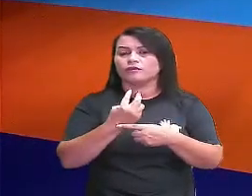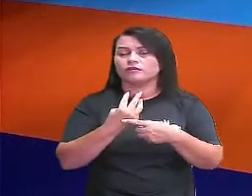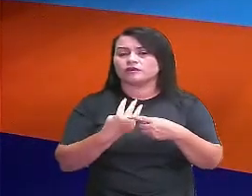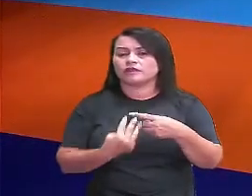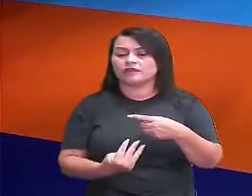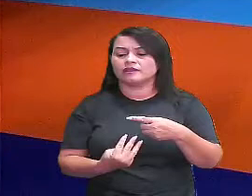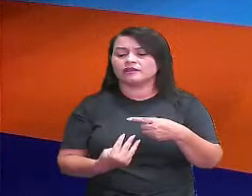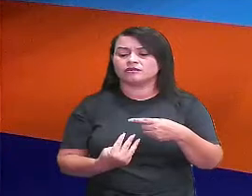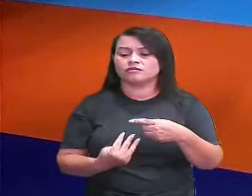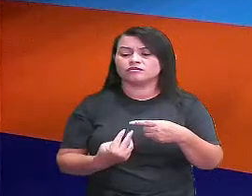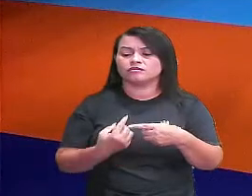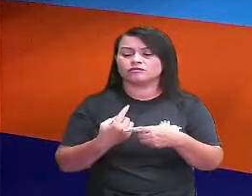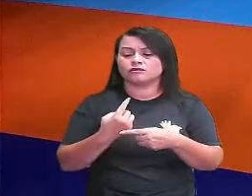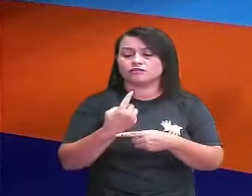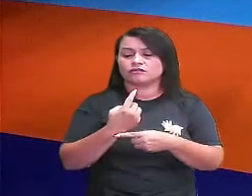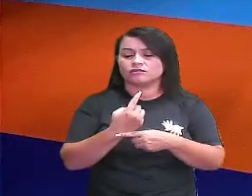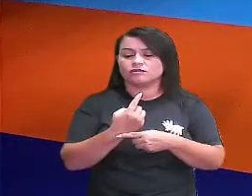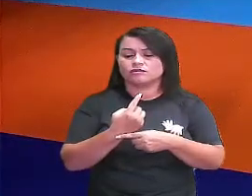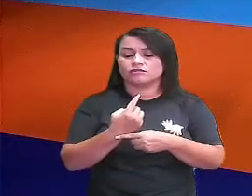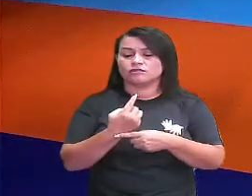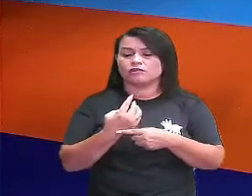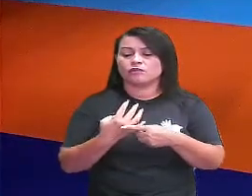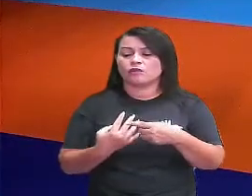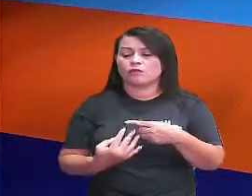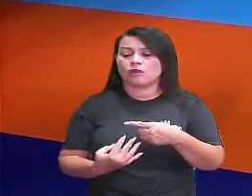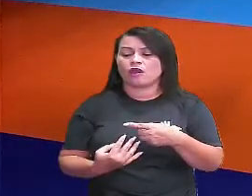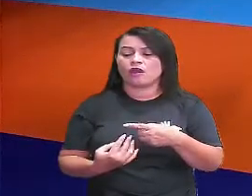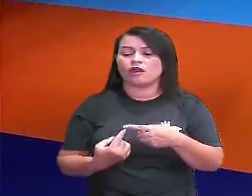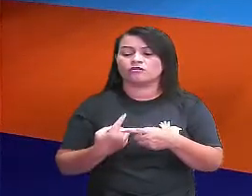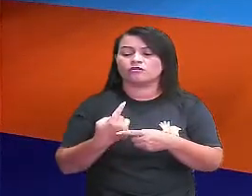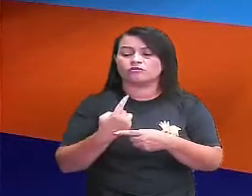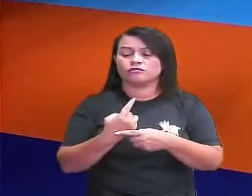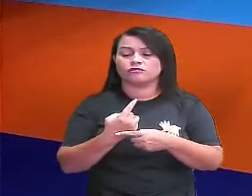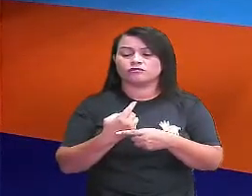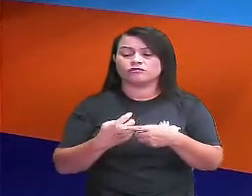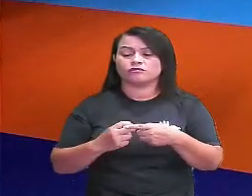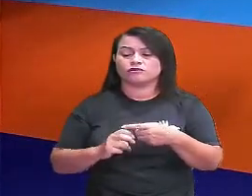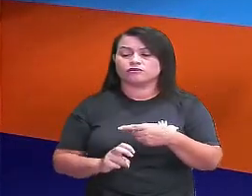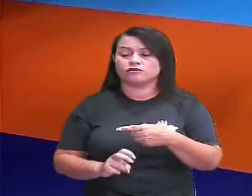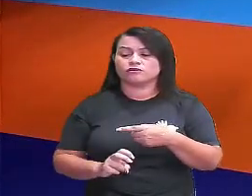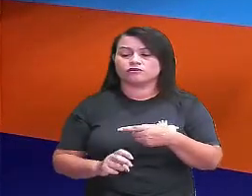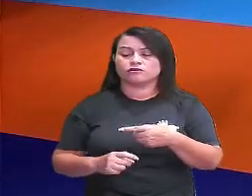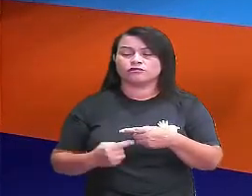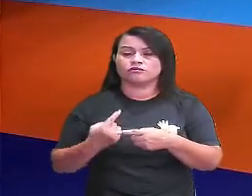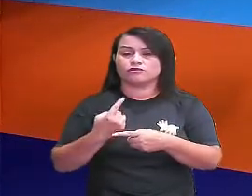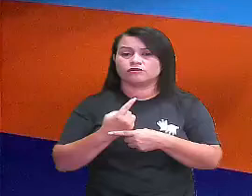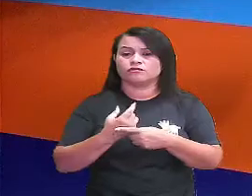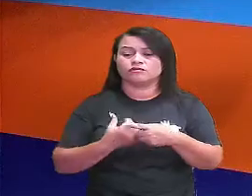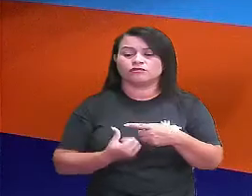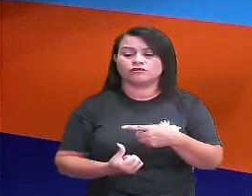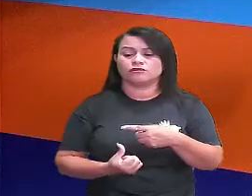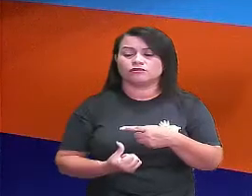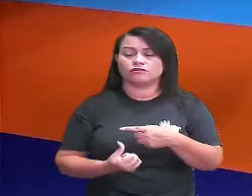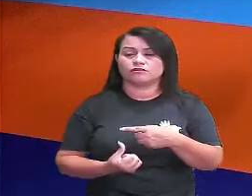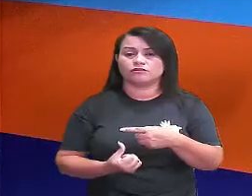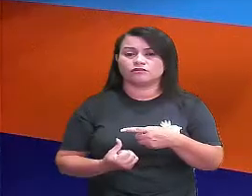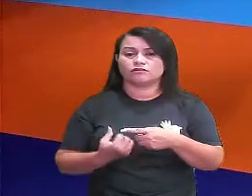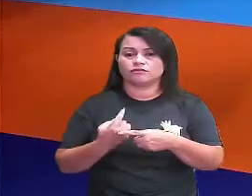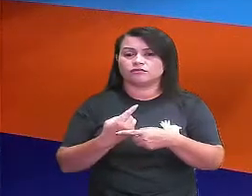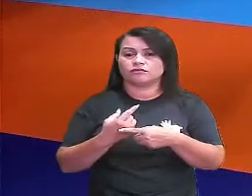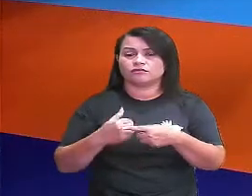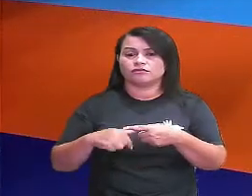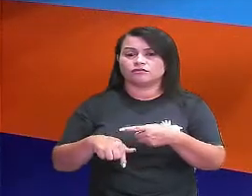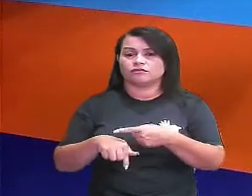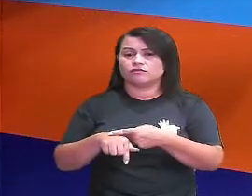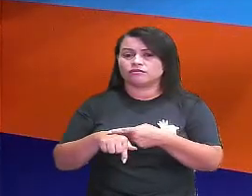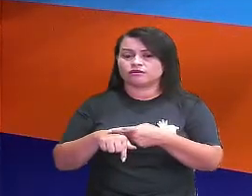1/3. 1/4, 1/4. 1/5, 1/5. 1 sobre 6, 1/6, 1 sobre